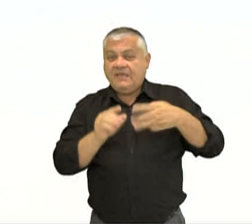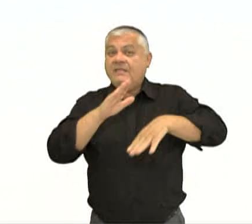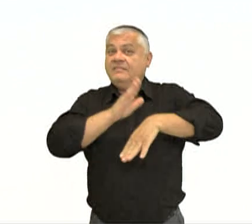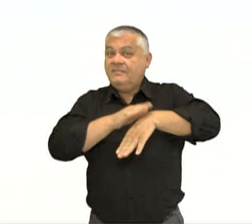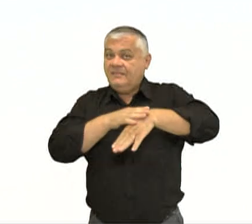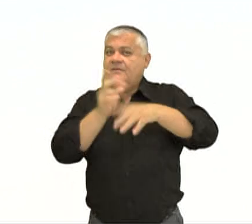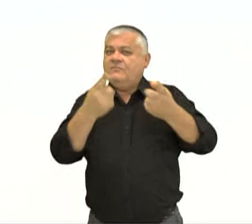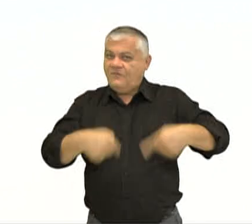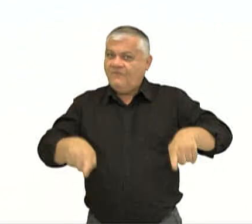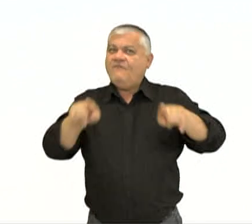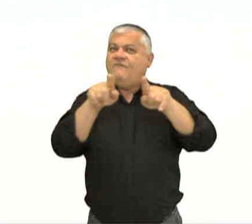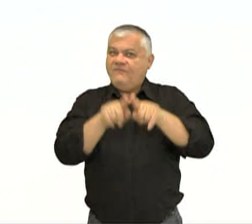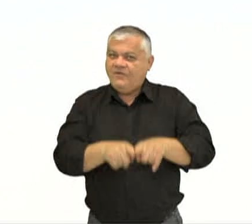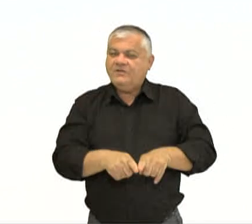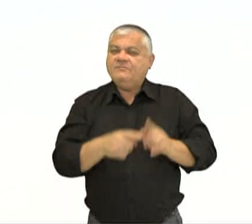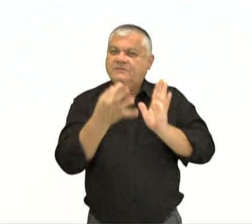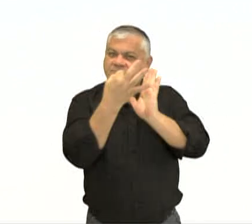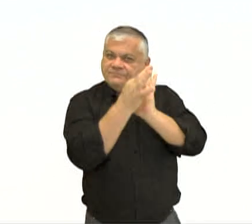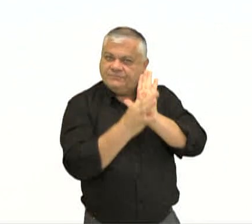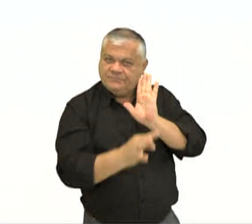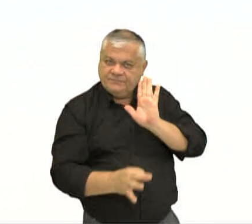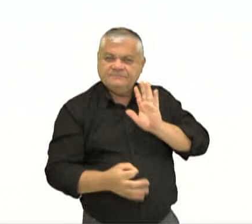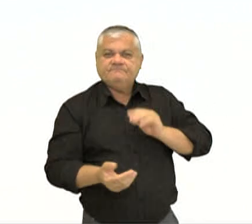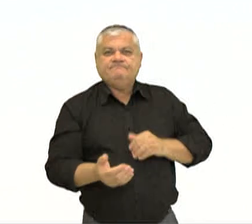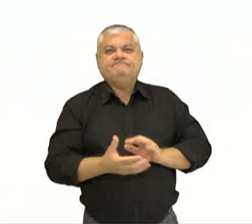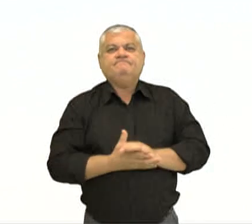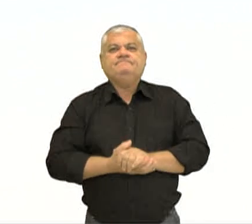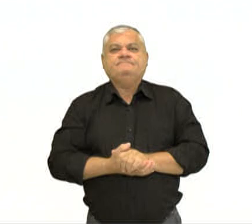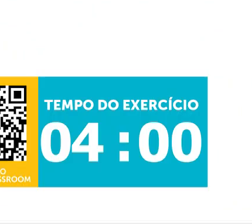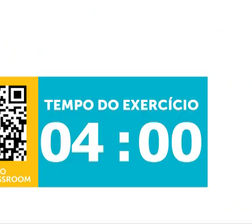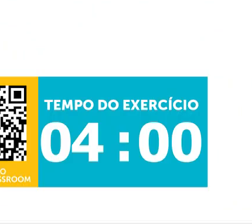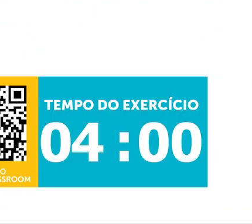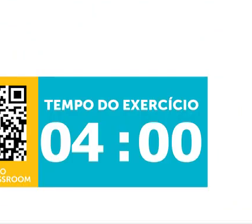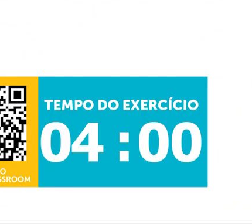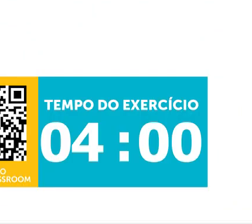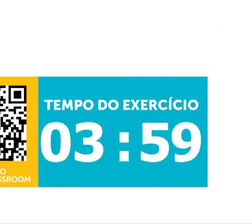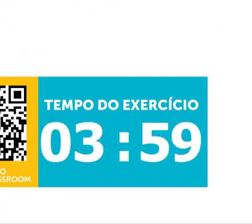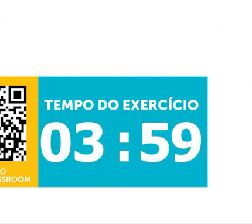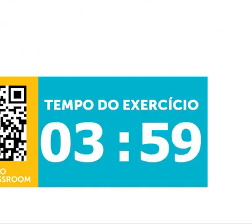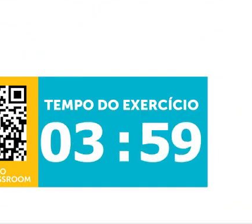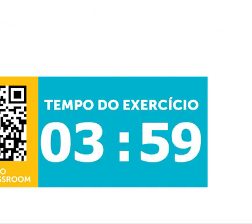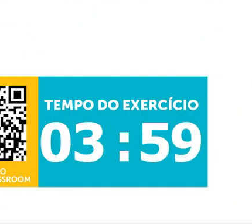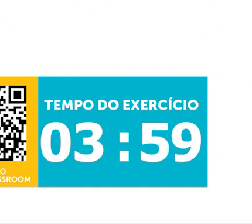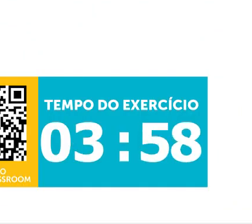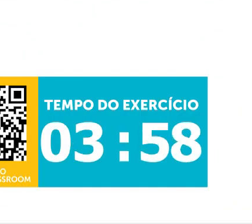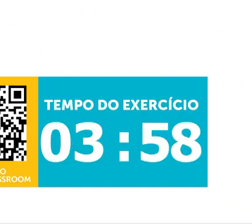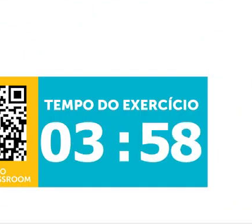e já estou aqui de volta para fazermos essa correção.